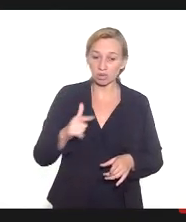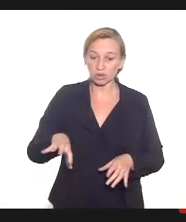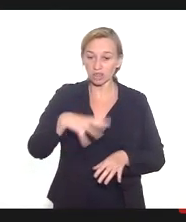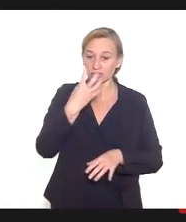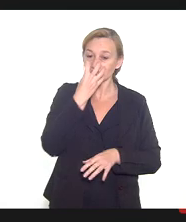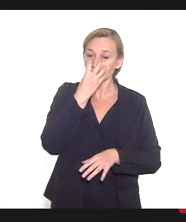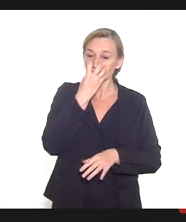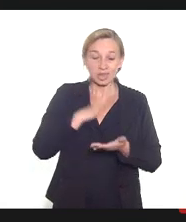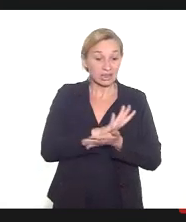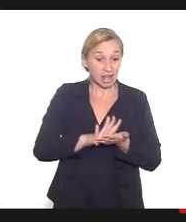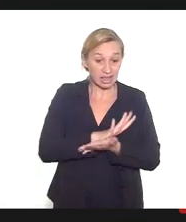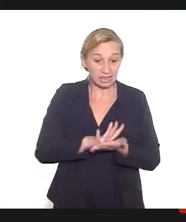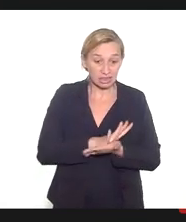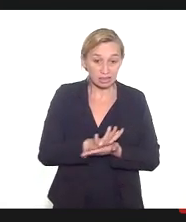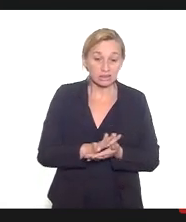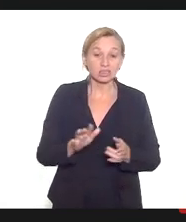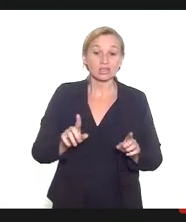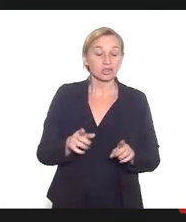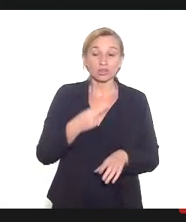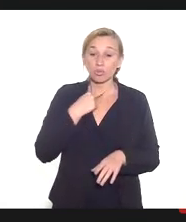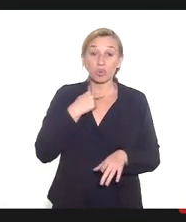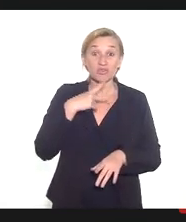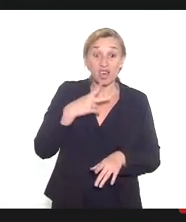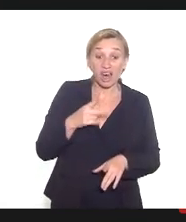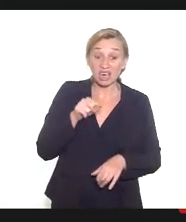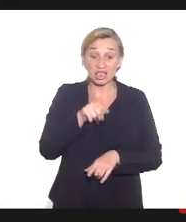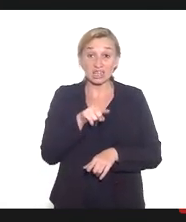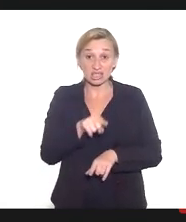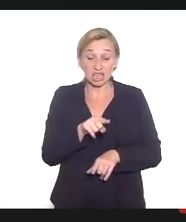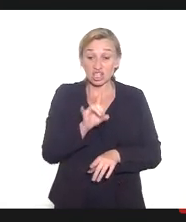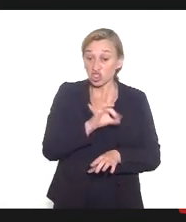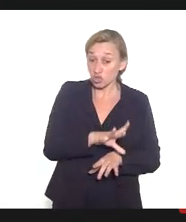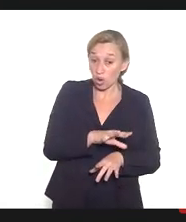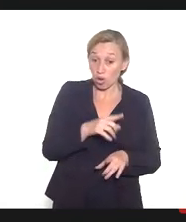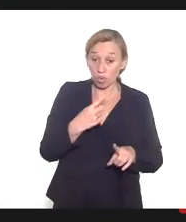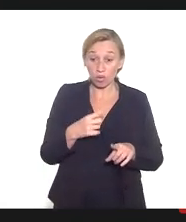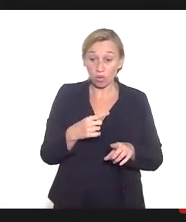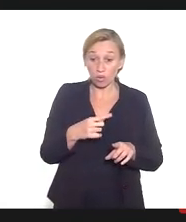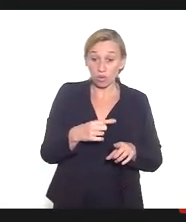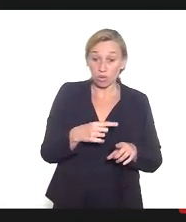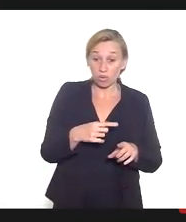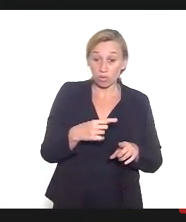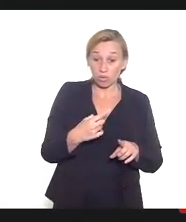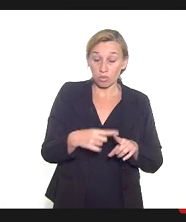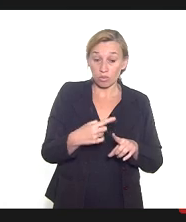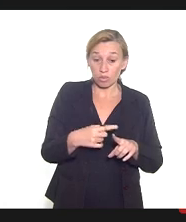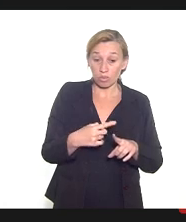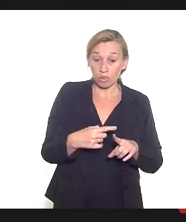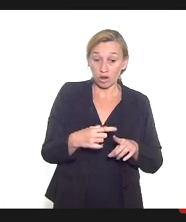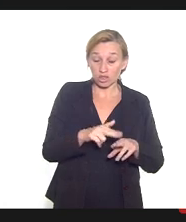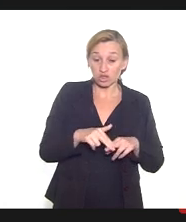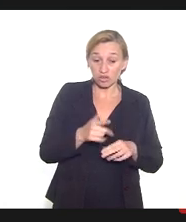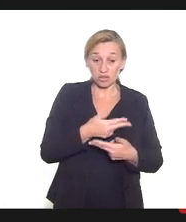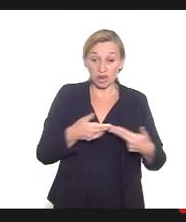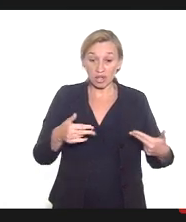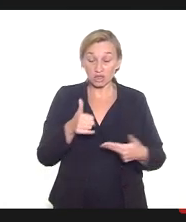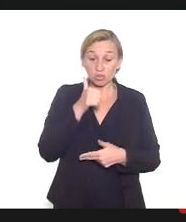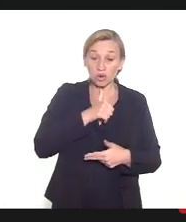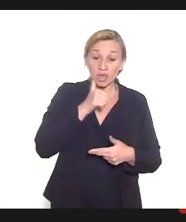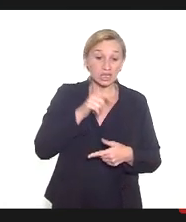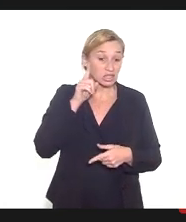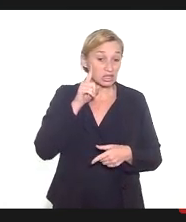em ventilação mecânica e não se pode dizer que isso é somente por conta do Expresso de morte e morte em geral